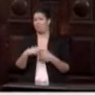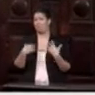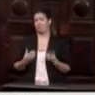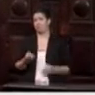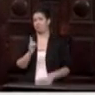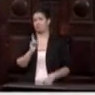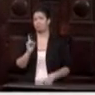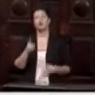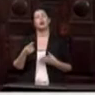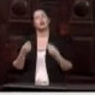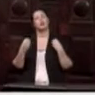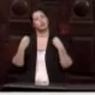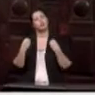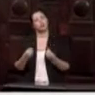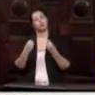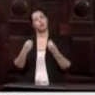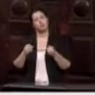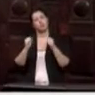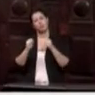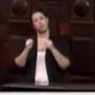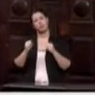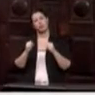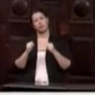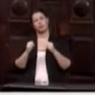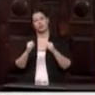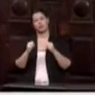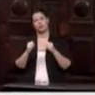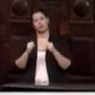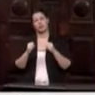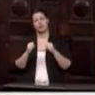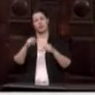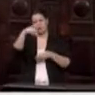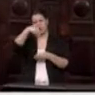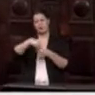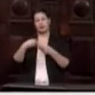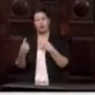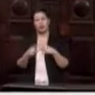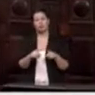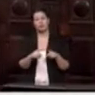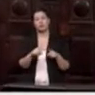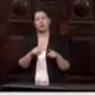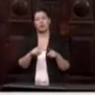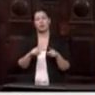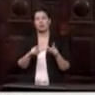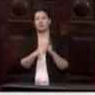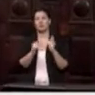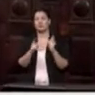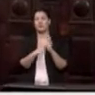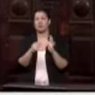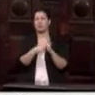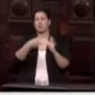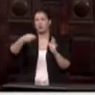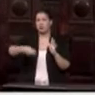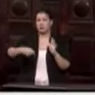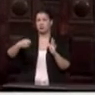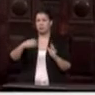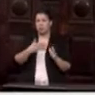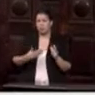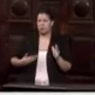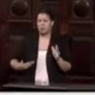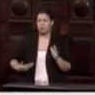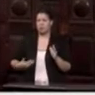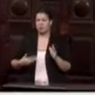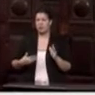Como é que alguém pode justificar votar contra um destaque que obriga o Estado a realizar